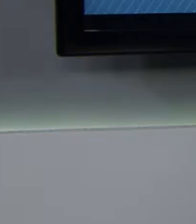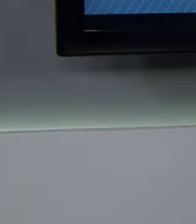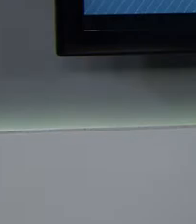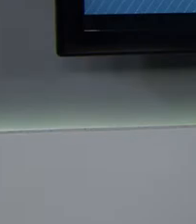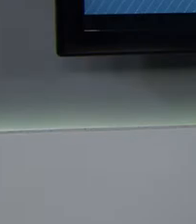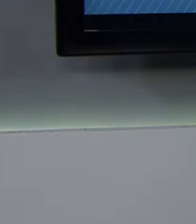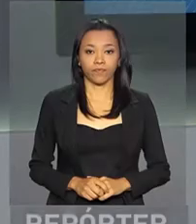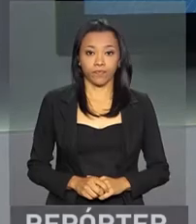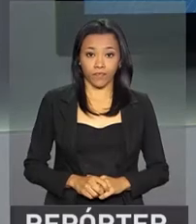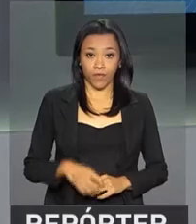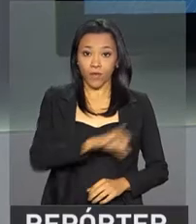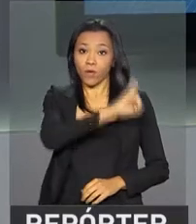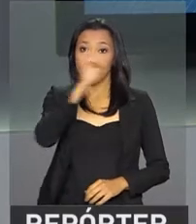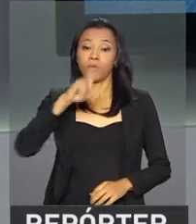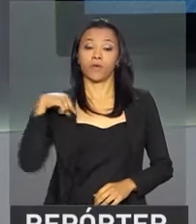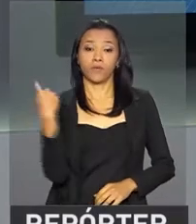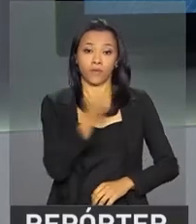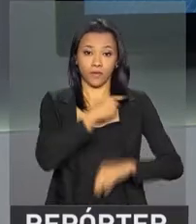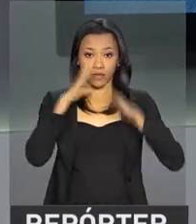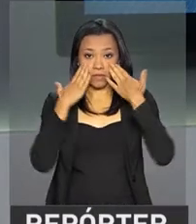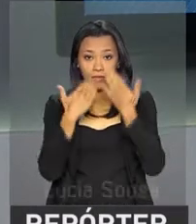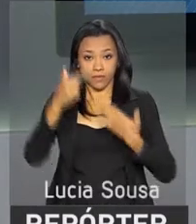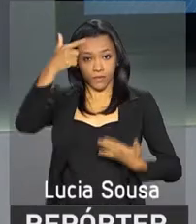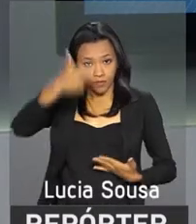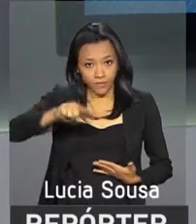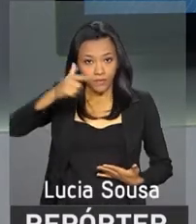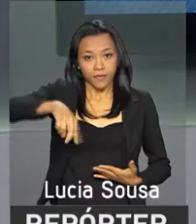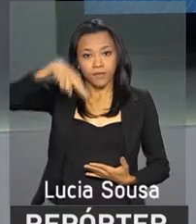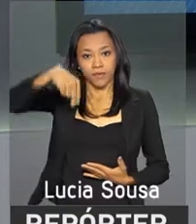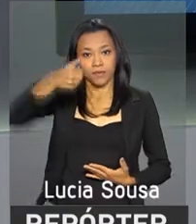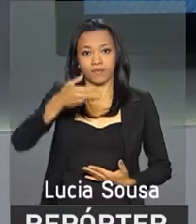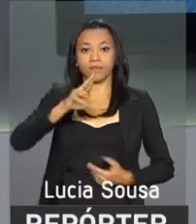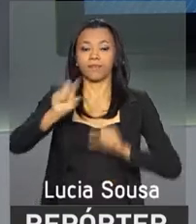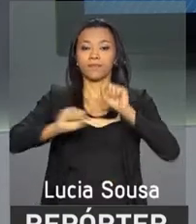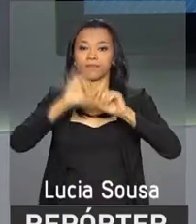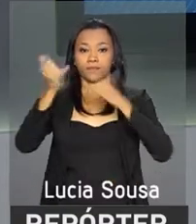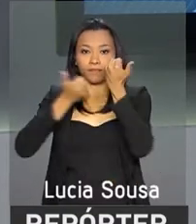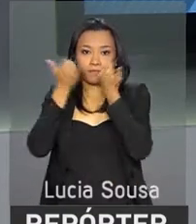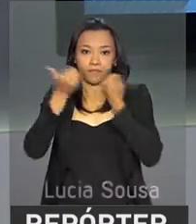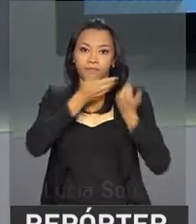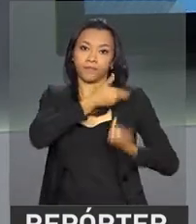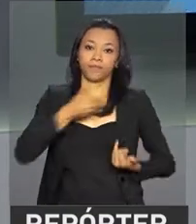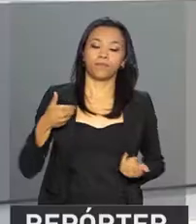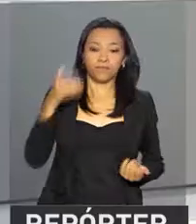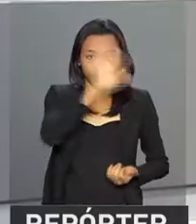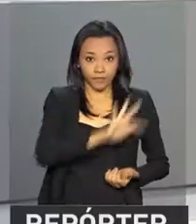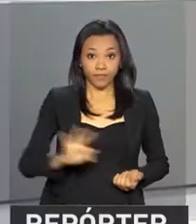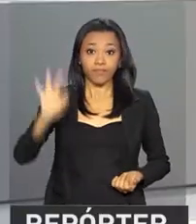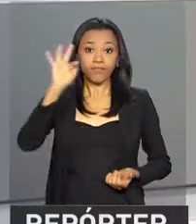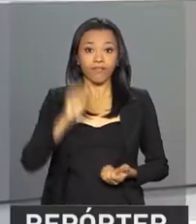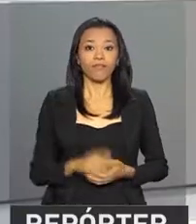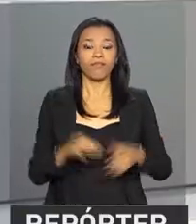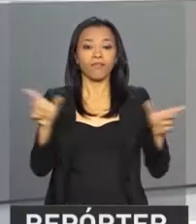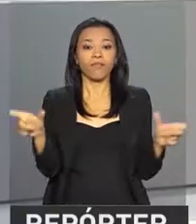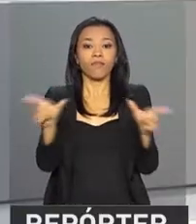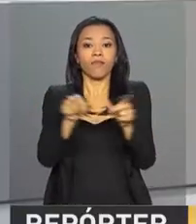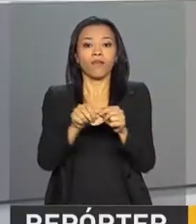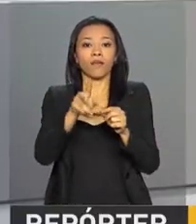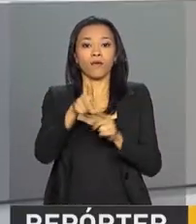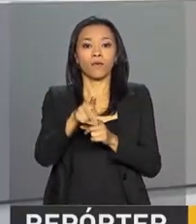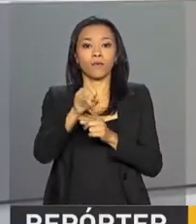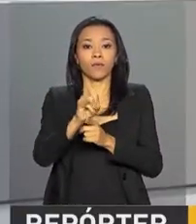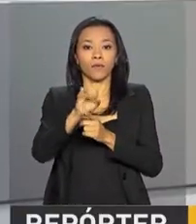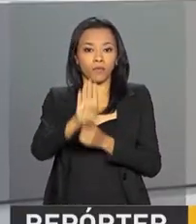o la no ar mais uma edição do repórter nbr com as notícias do governo federal o produto interno bruto